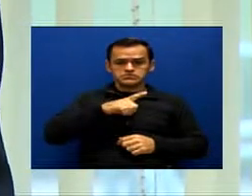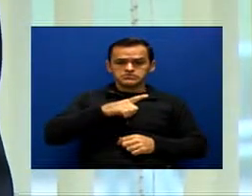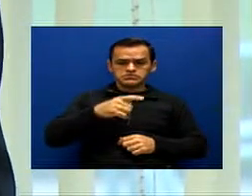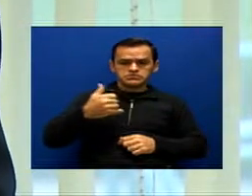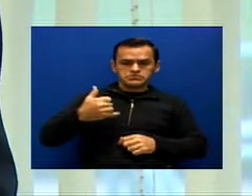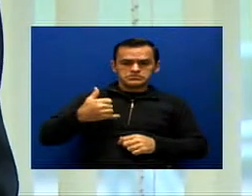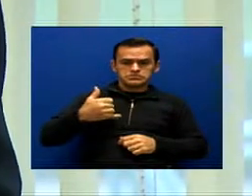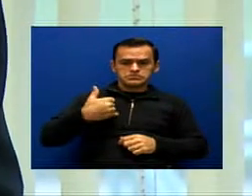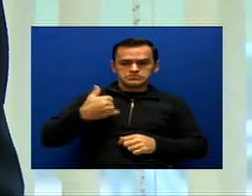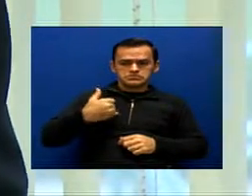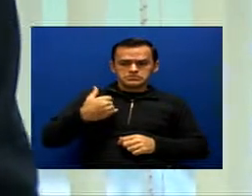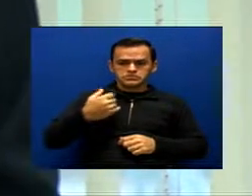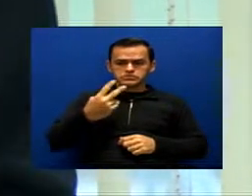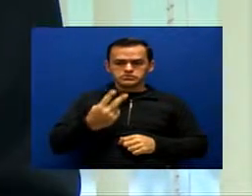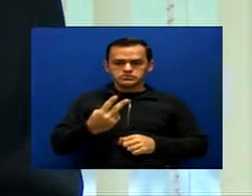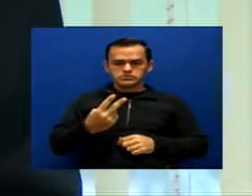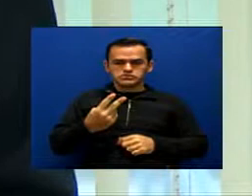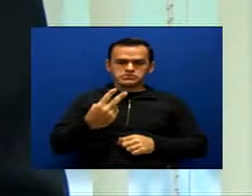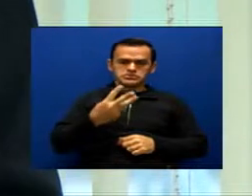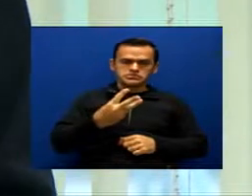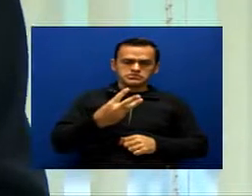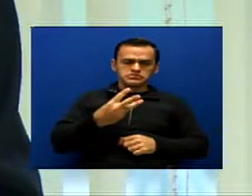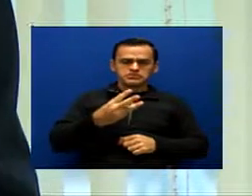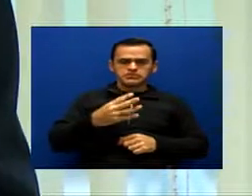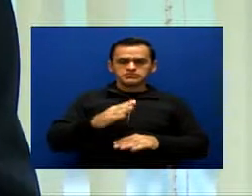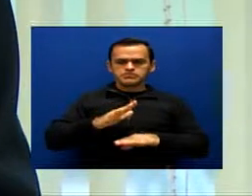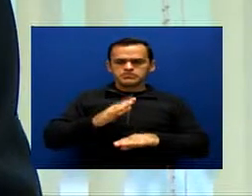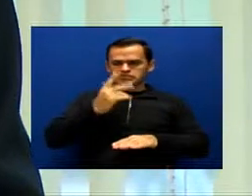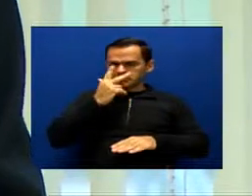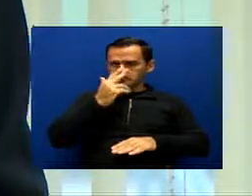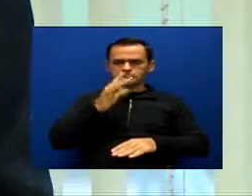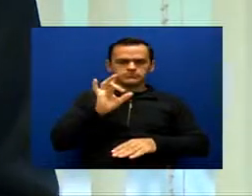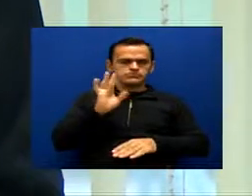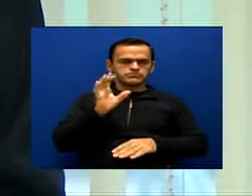2 ou 3 anos, ou seja, isso é involuntário.